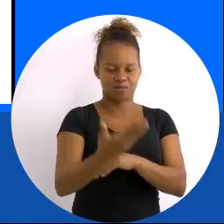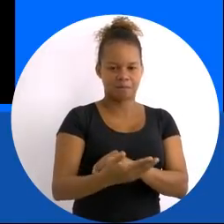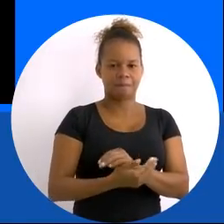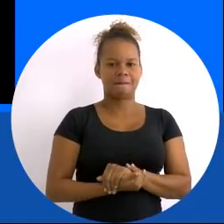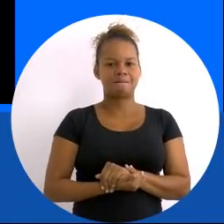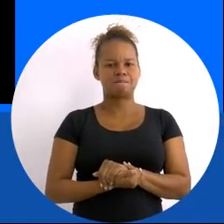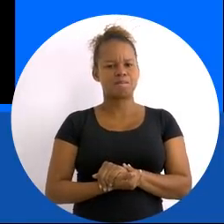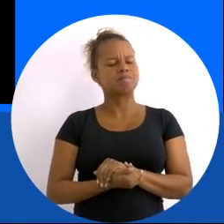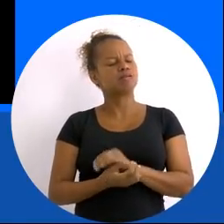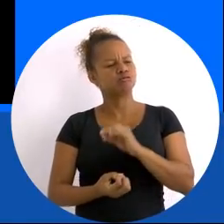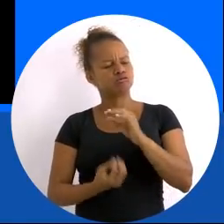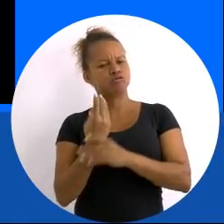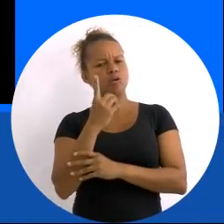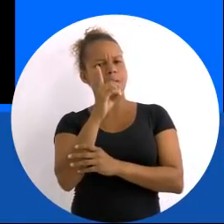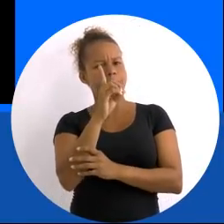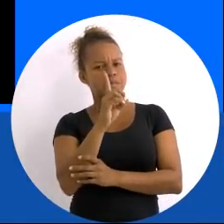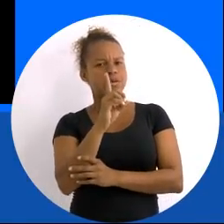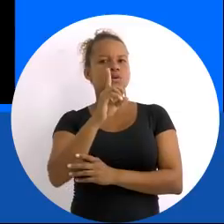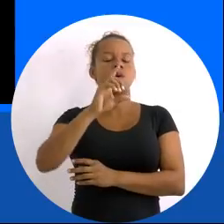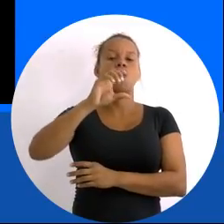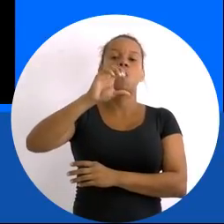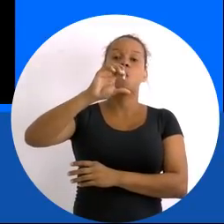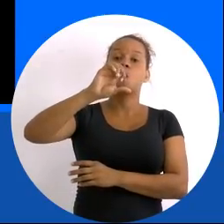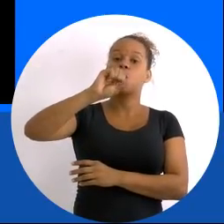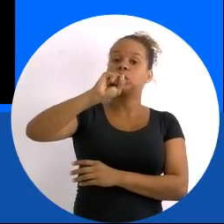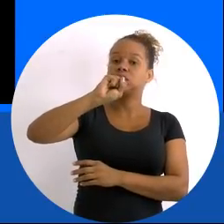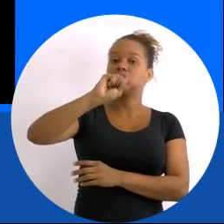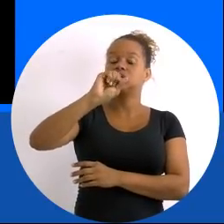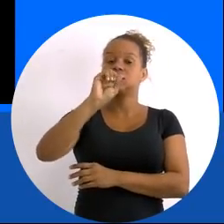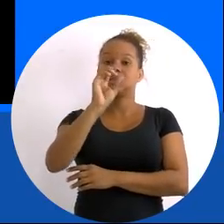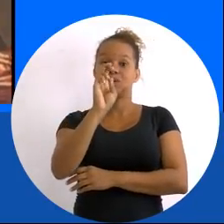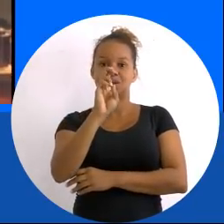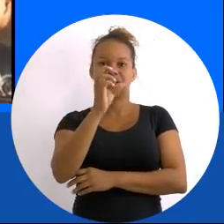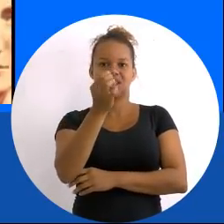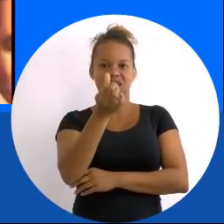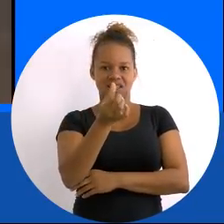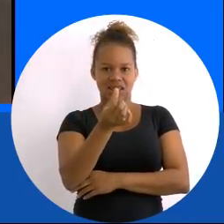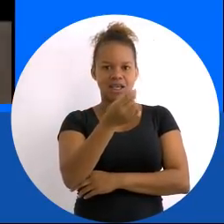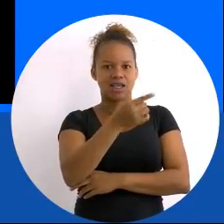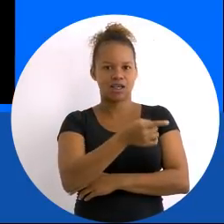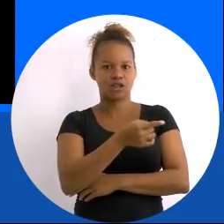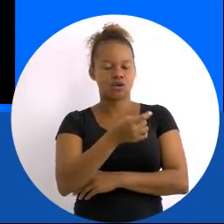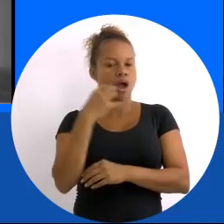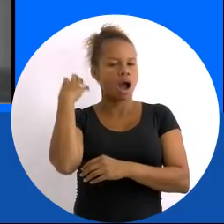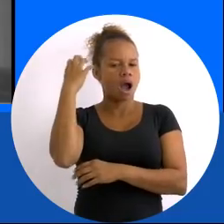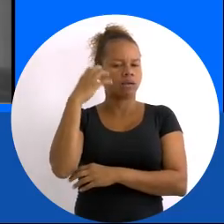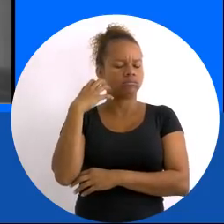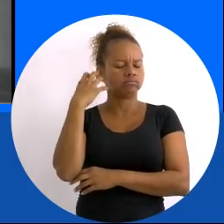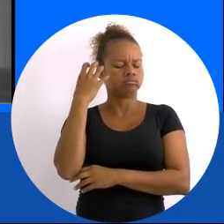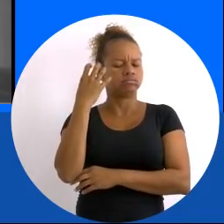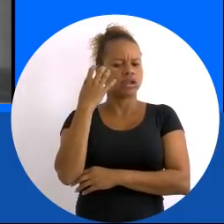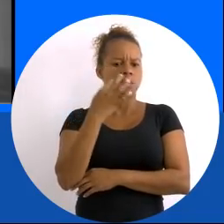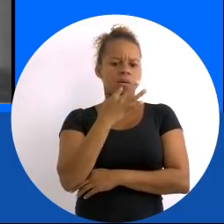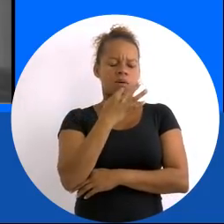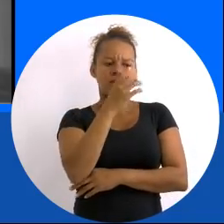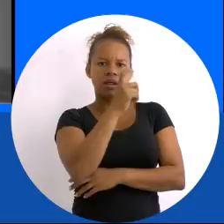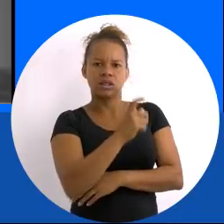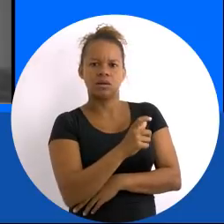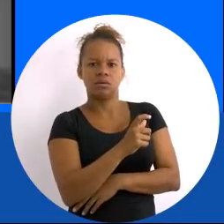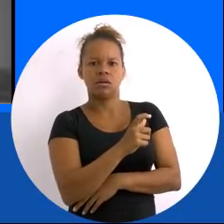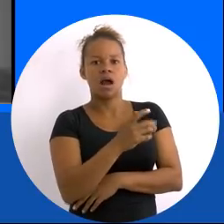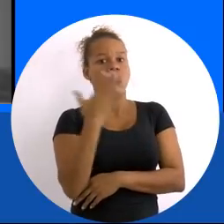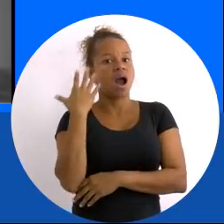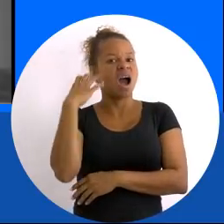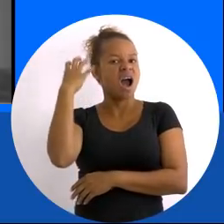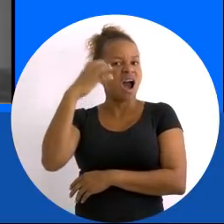O rádio surgiu em 1896 por Guglielmo Marconi, mas não da mesma forma que conhecemos. A era